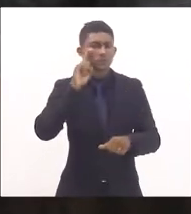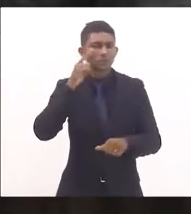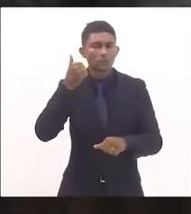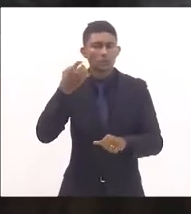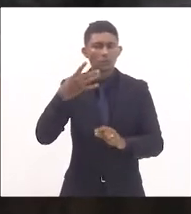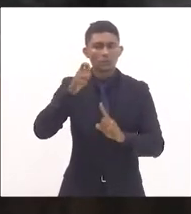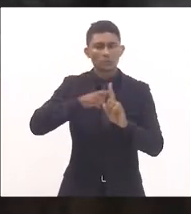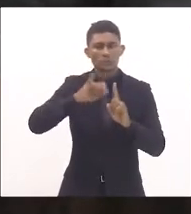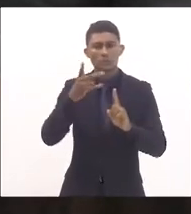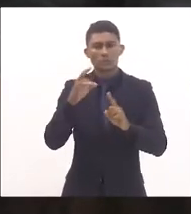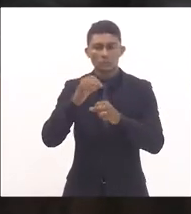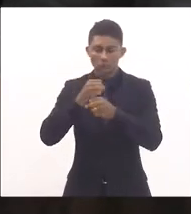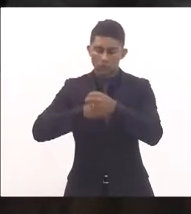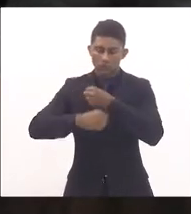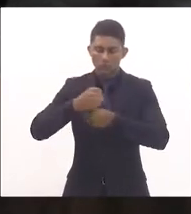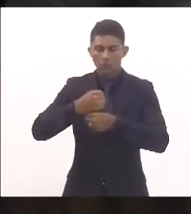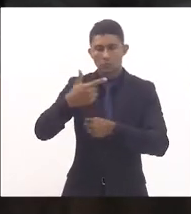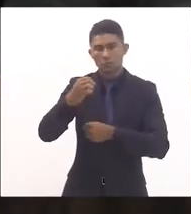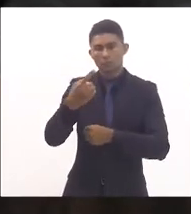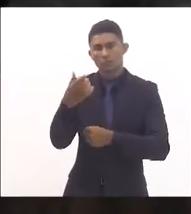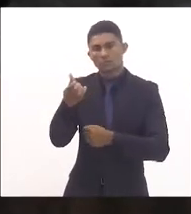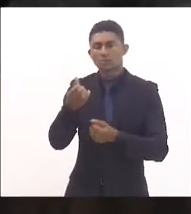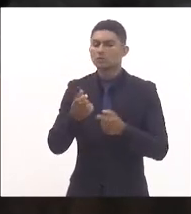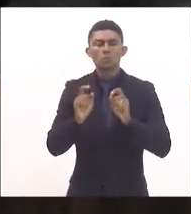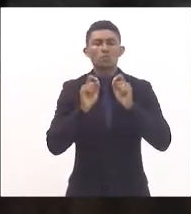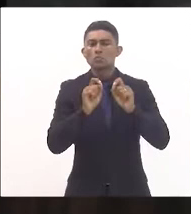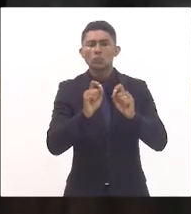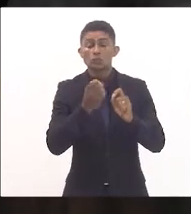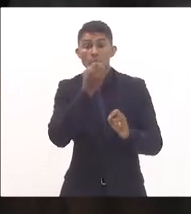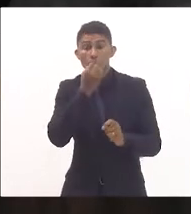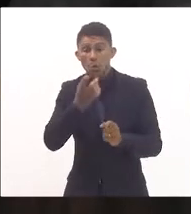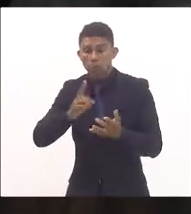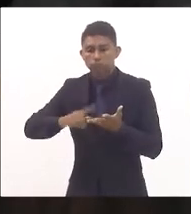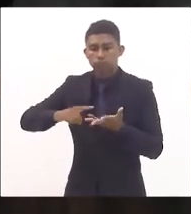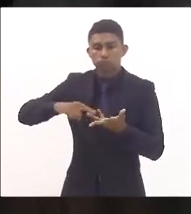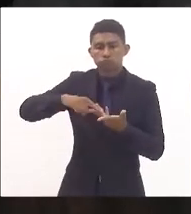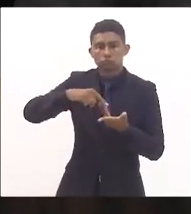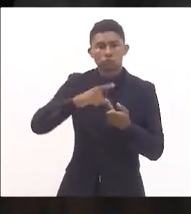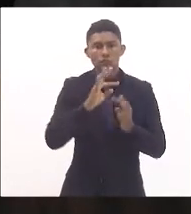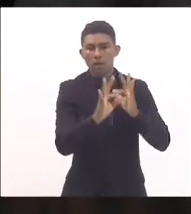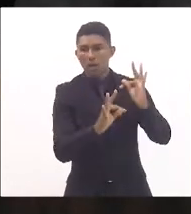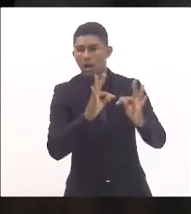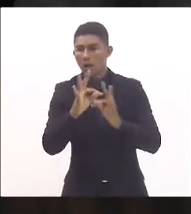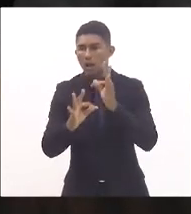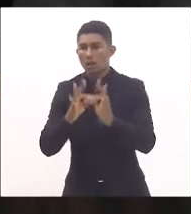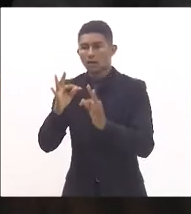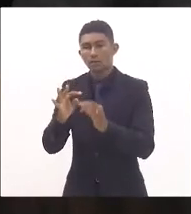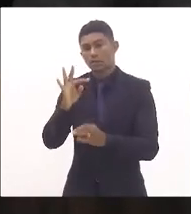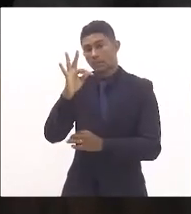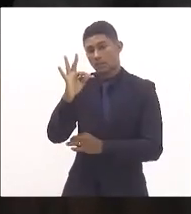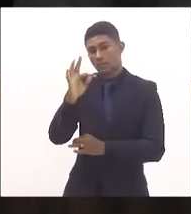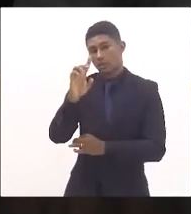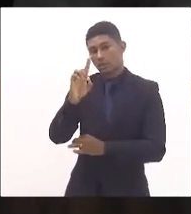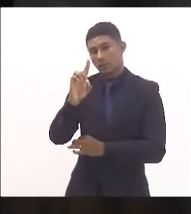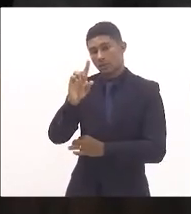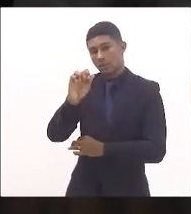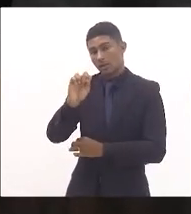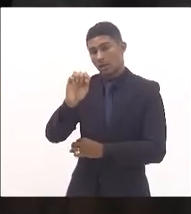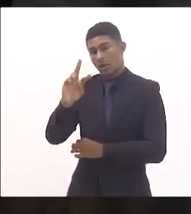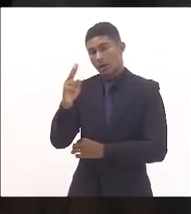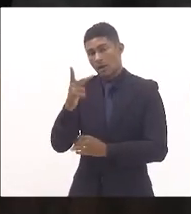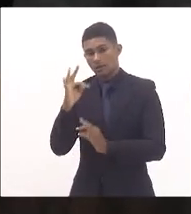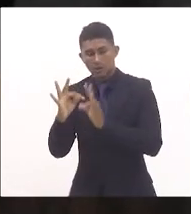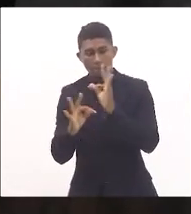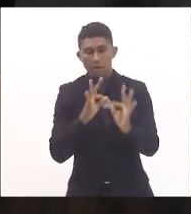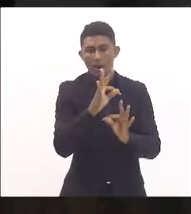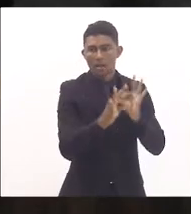para estender os benefícios do programa de diagnóstico e tratamento do transtorno do déficit de atenção e hiperatividade,